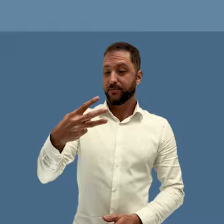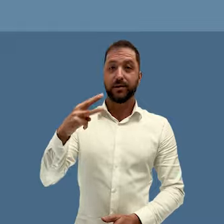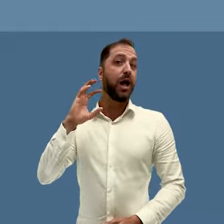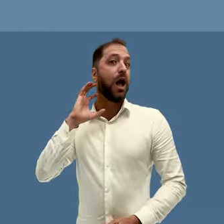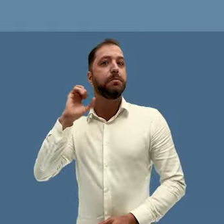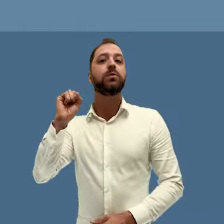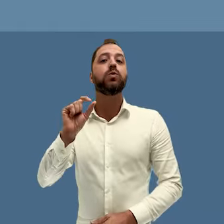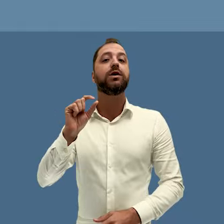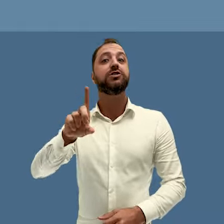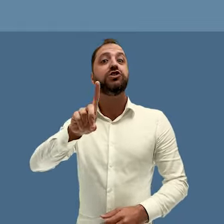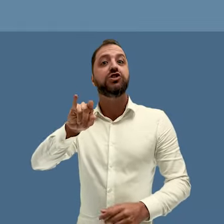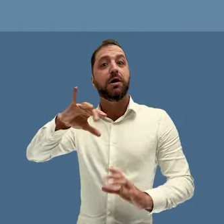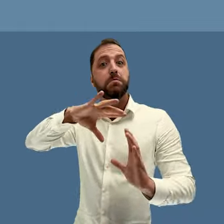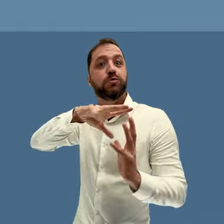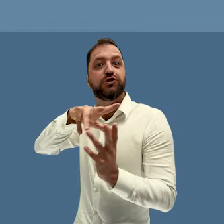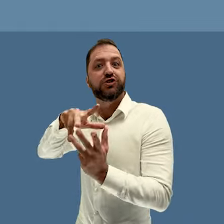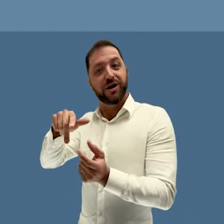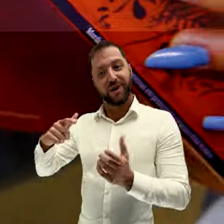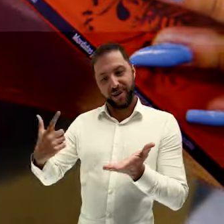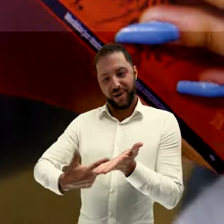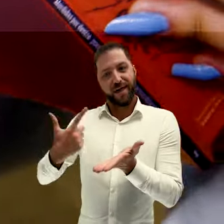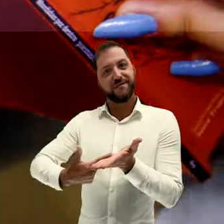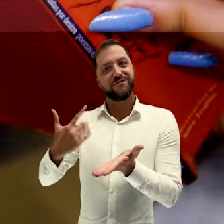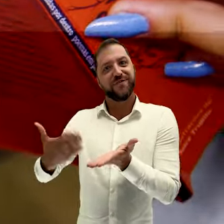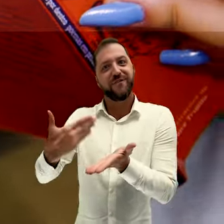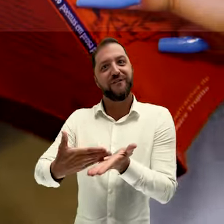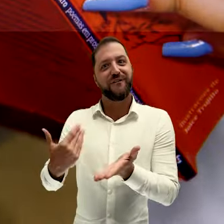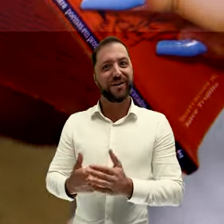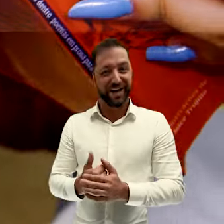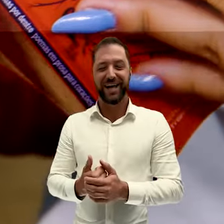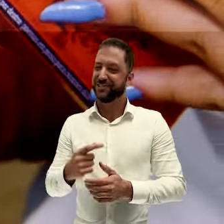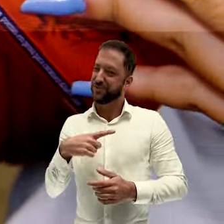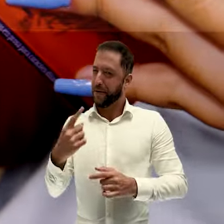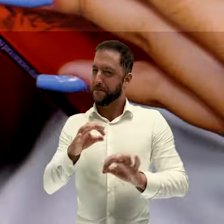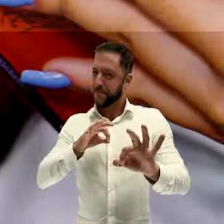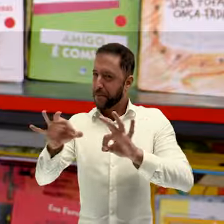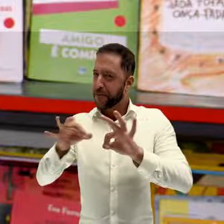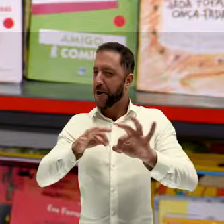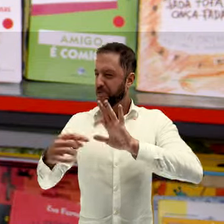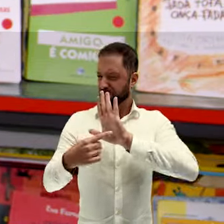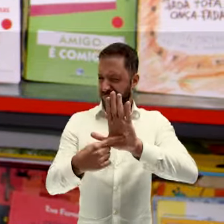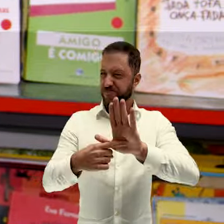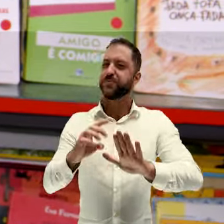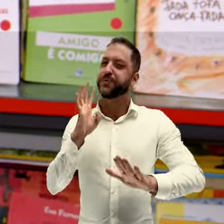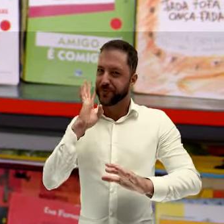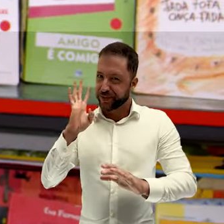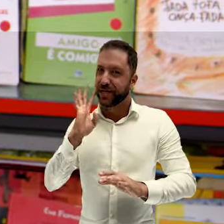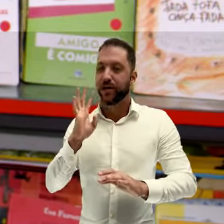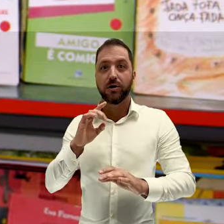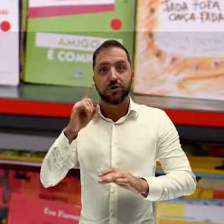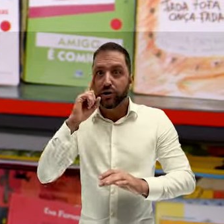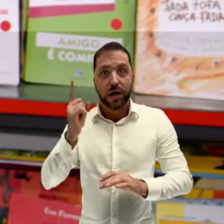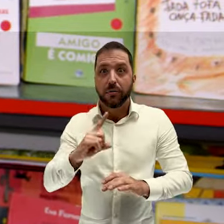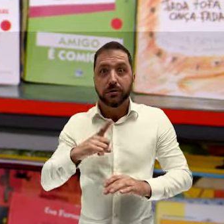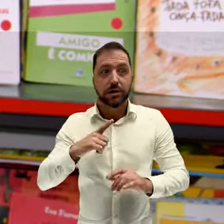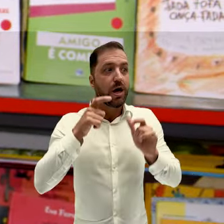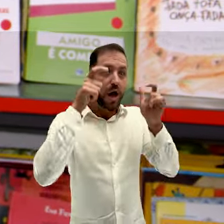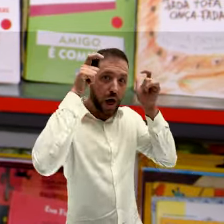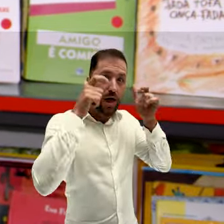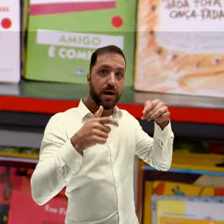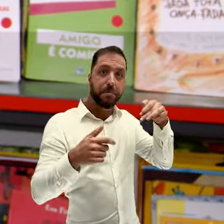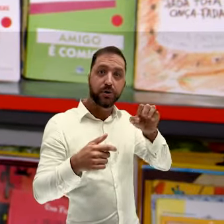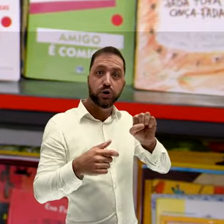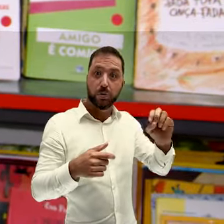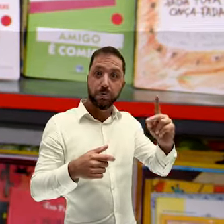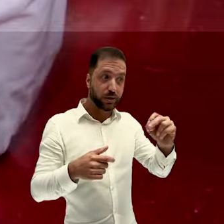23 de abril é o Dia Mundial do Livro e a gente preparou uma matéria muito especial. Você sabia que trechos de um poema sobre um rei